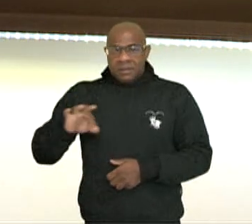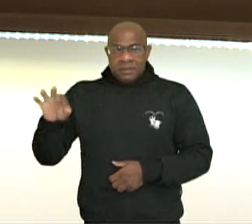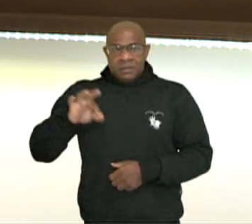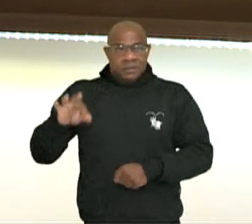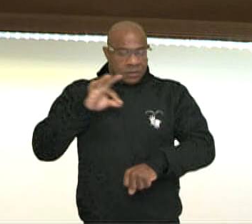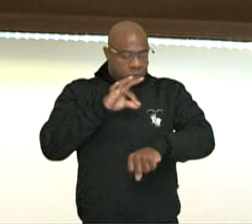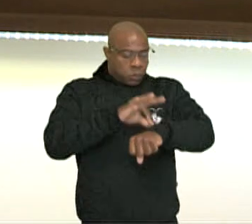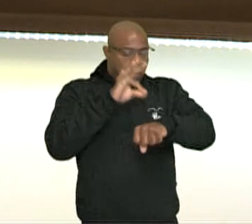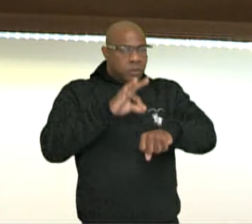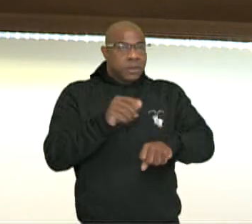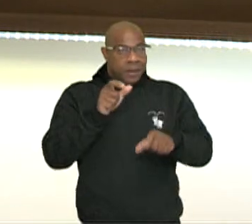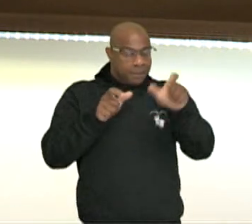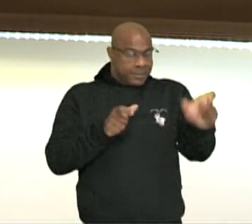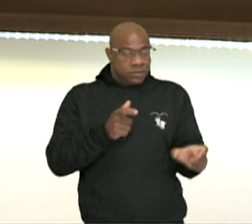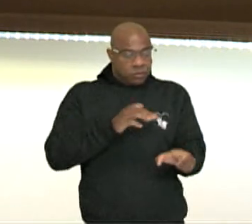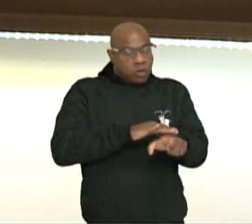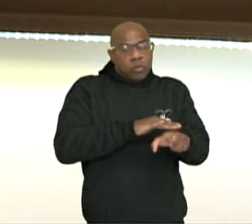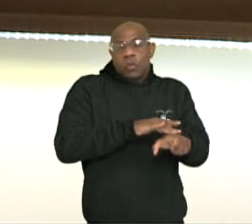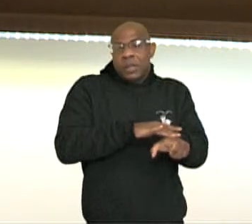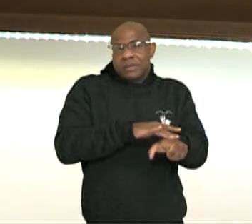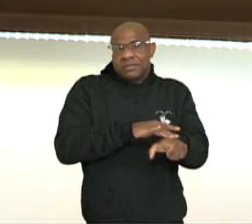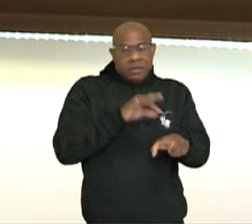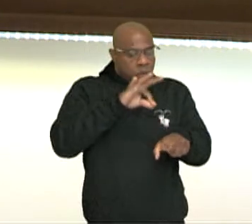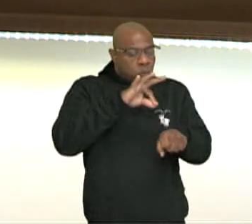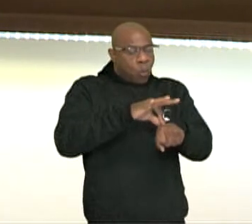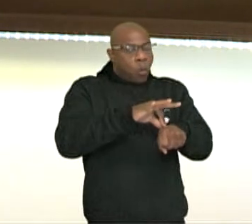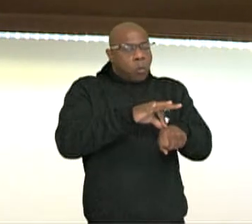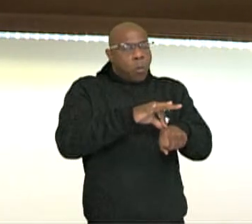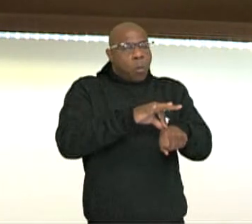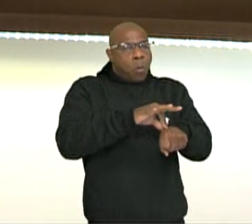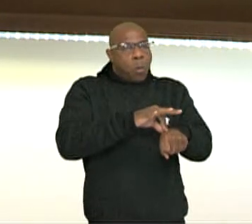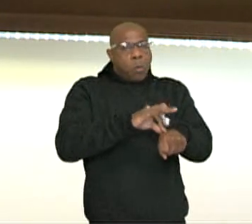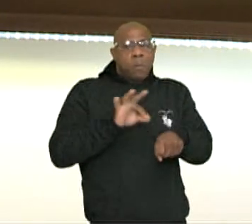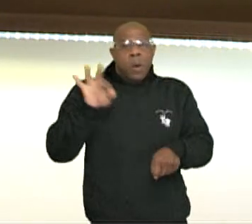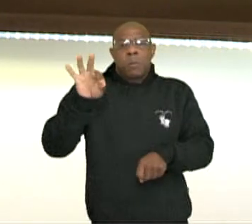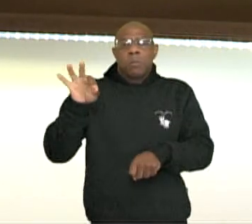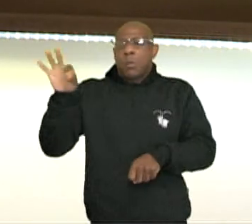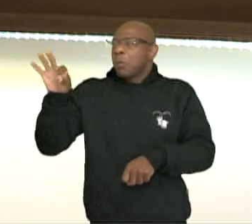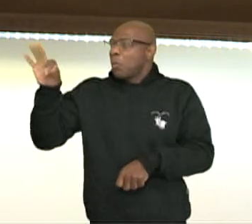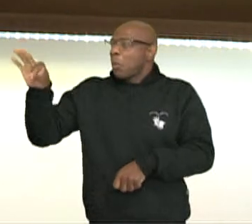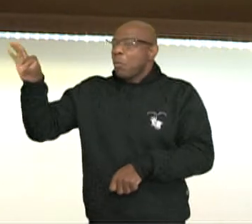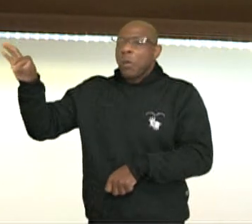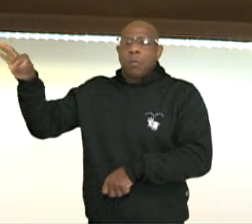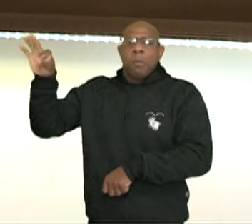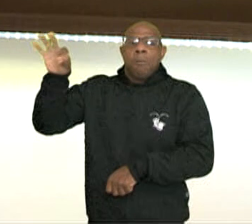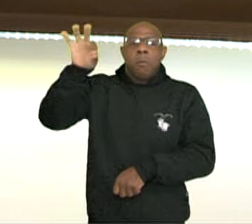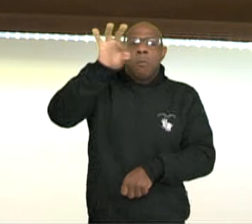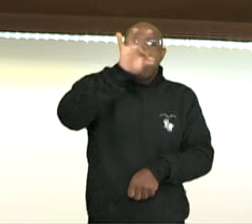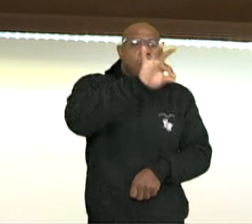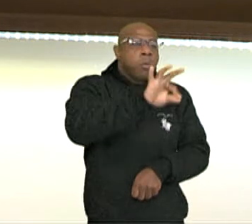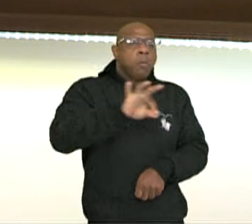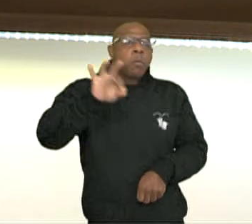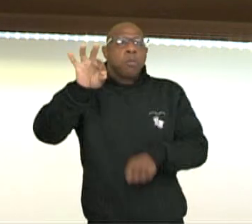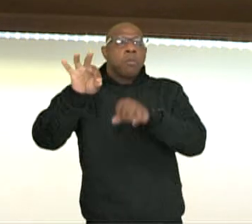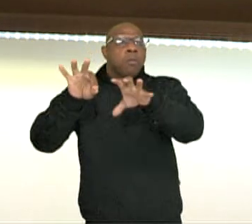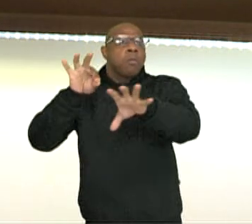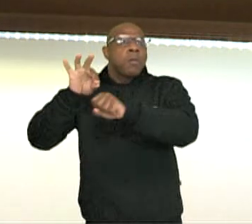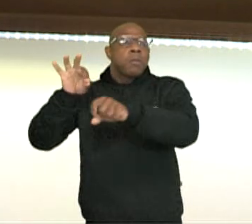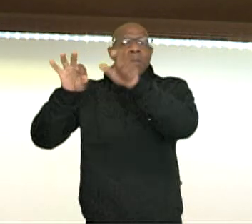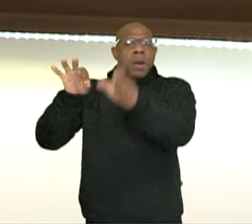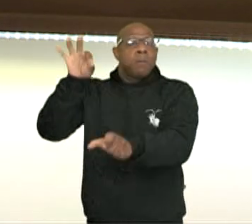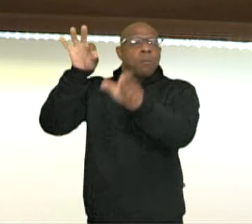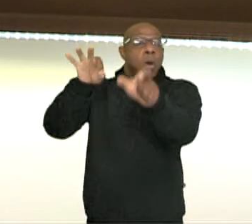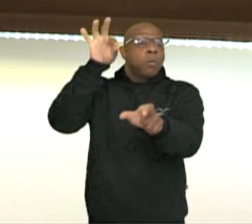contaminada e vai transmitindo, né, vai esparramando, vai espalhando aí para os outros que não foram cometidos até